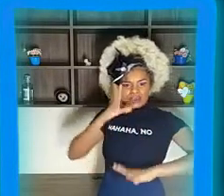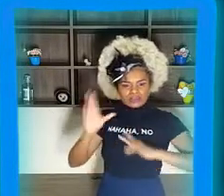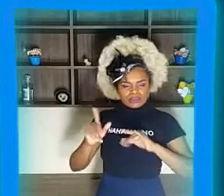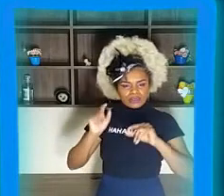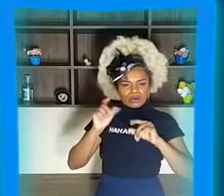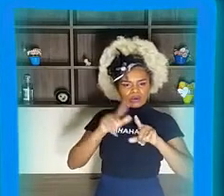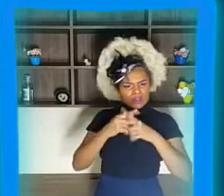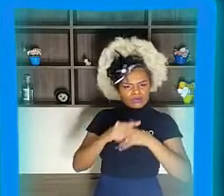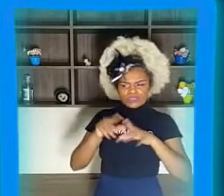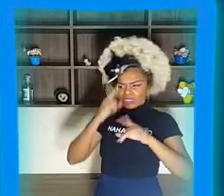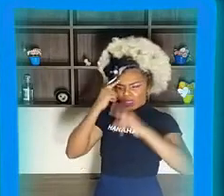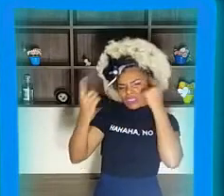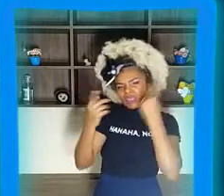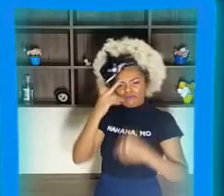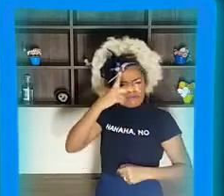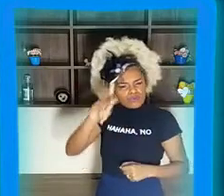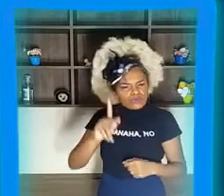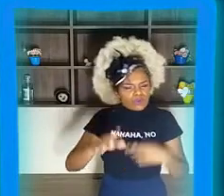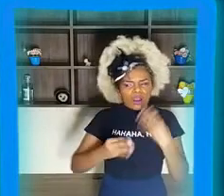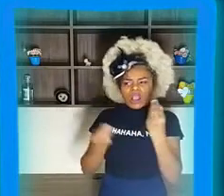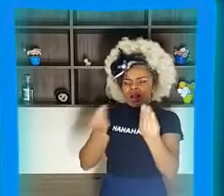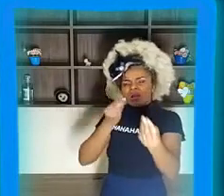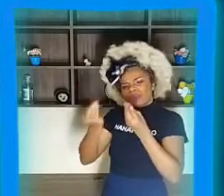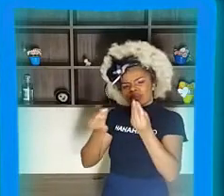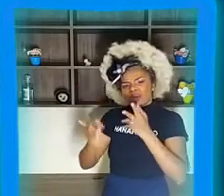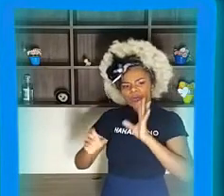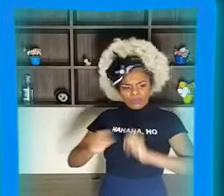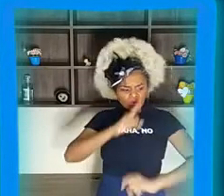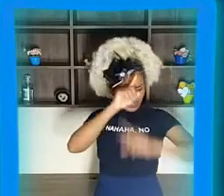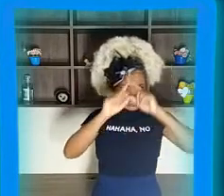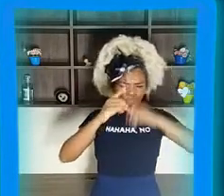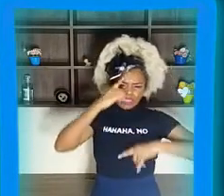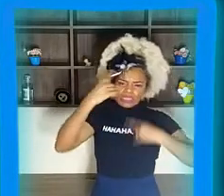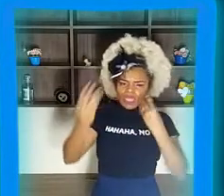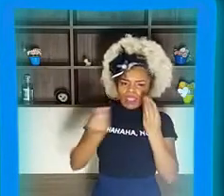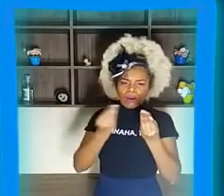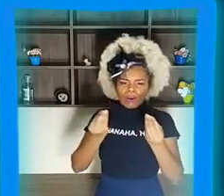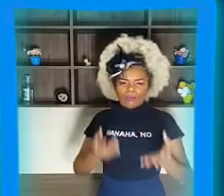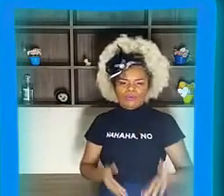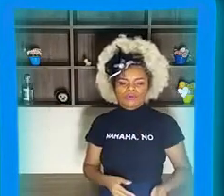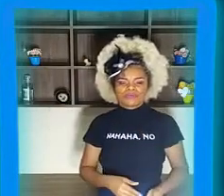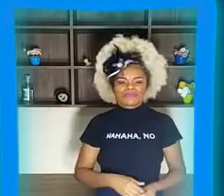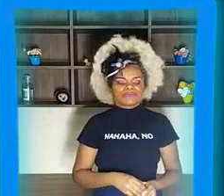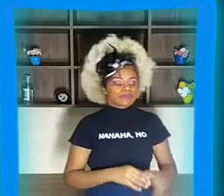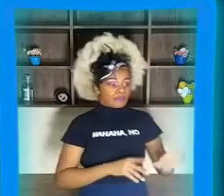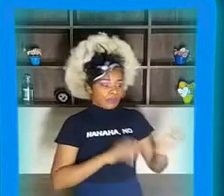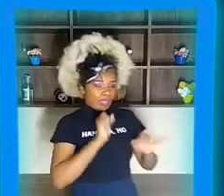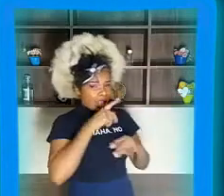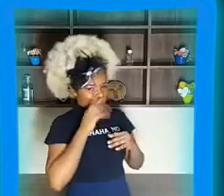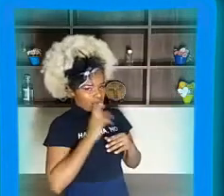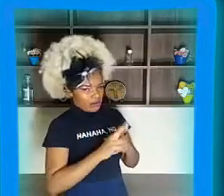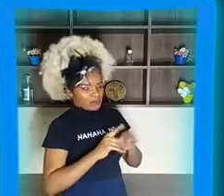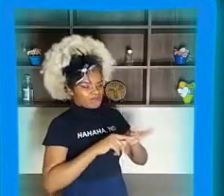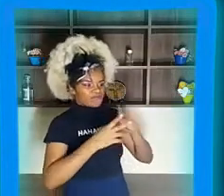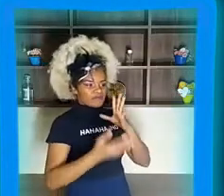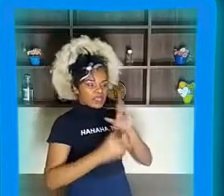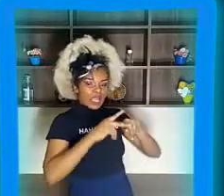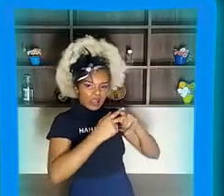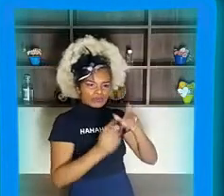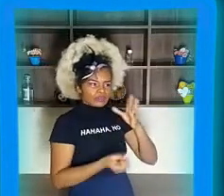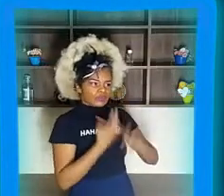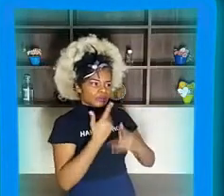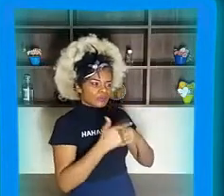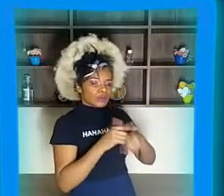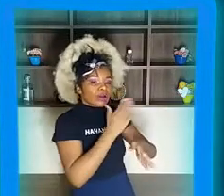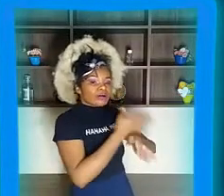foi sua? Como é que surgiu a ideia disso? A oficina surgiu a partir dos